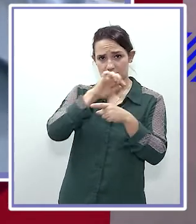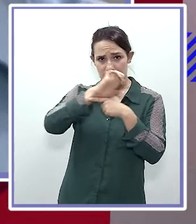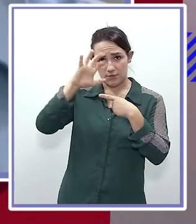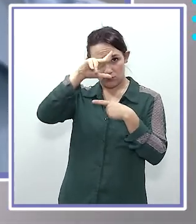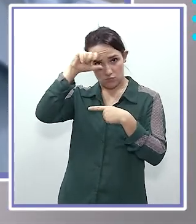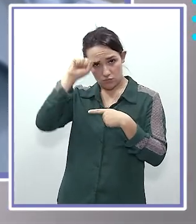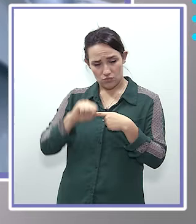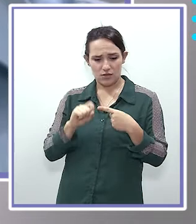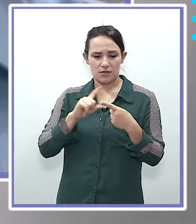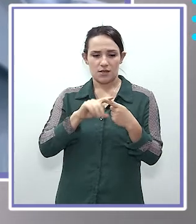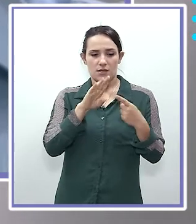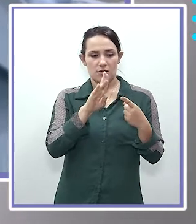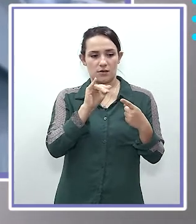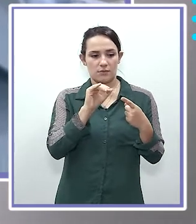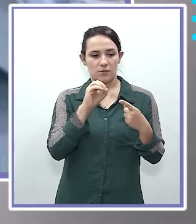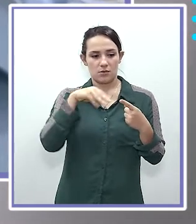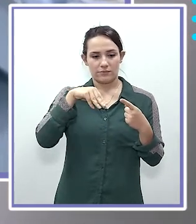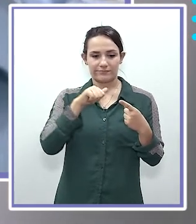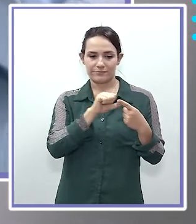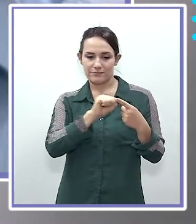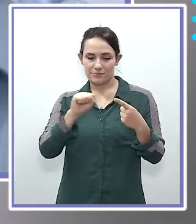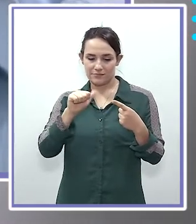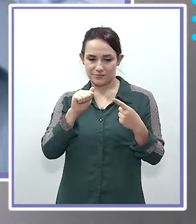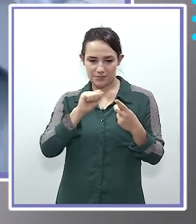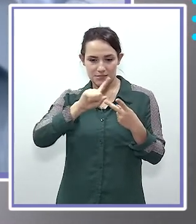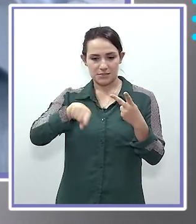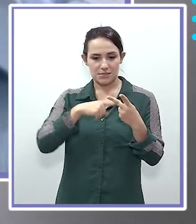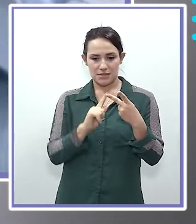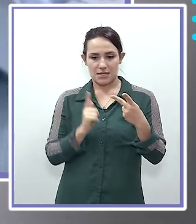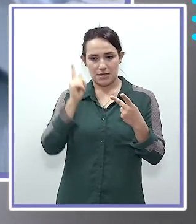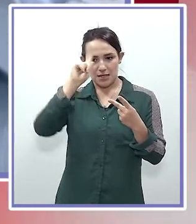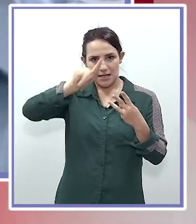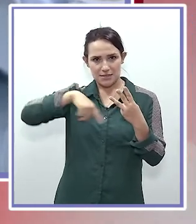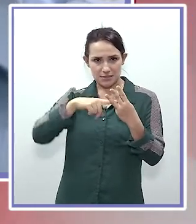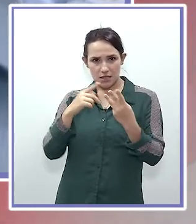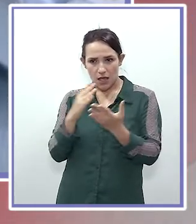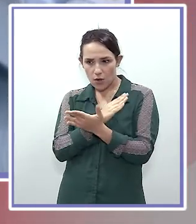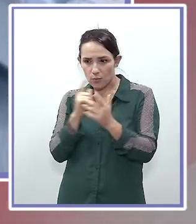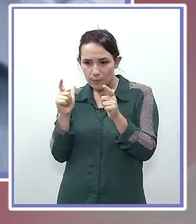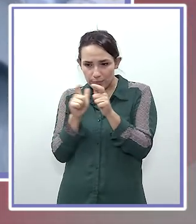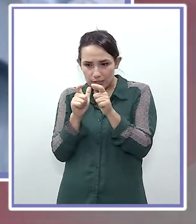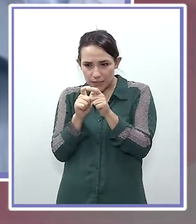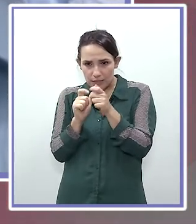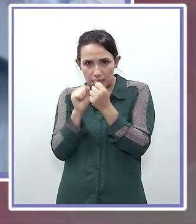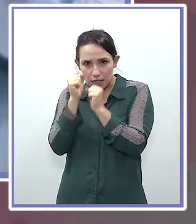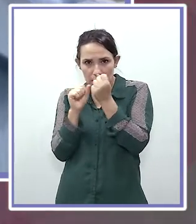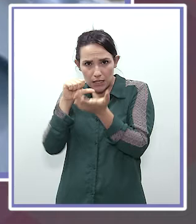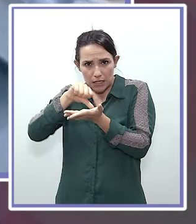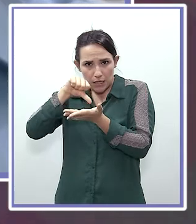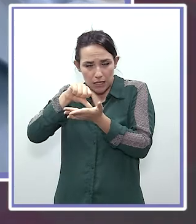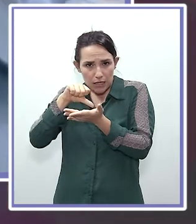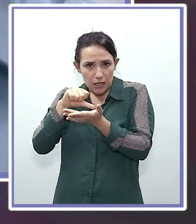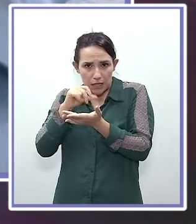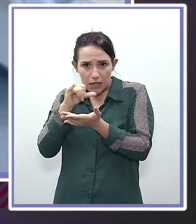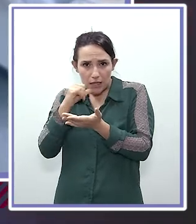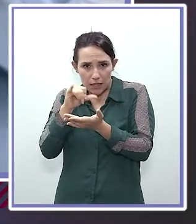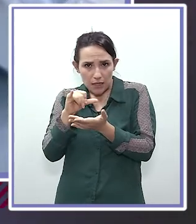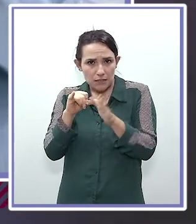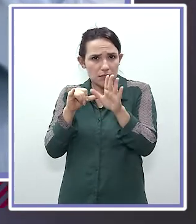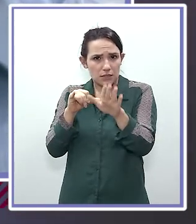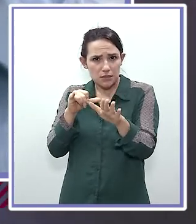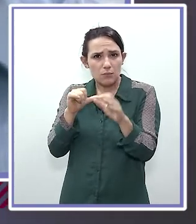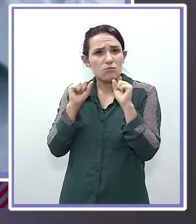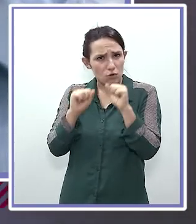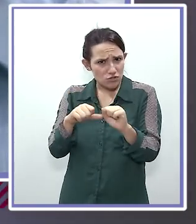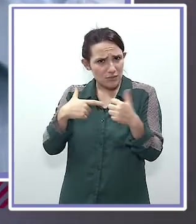Sul, de biomassa, pequenas centrais hidrelétricas, a gás. Essa nossa característica, ela permite uma operação